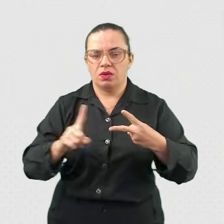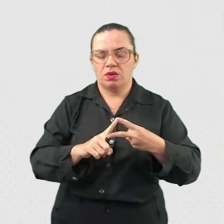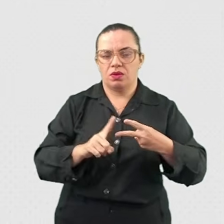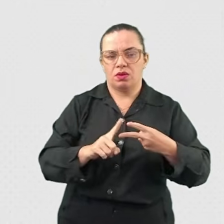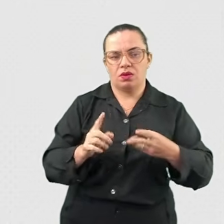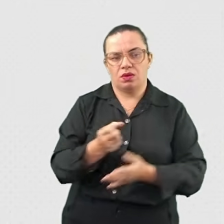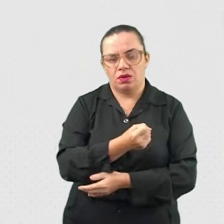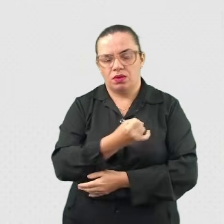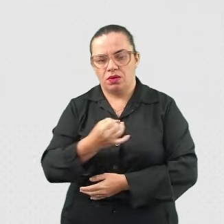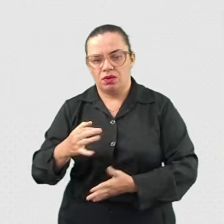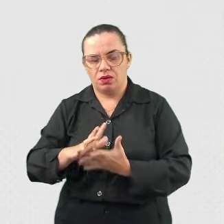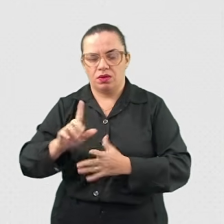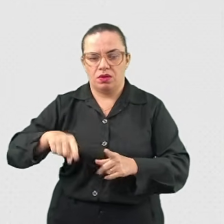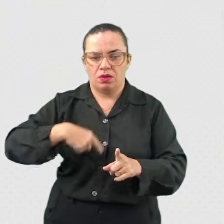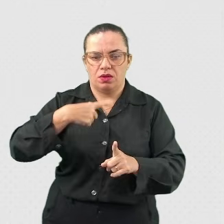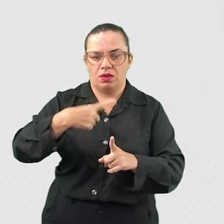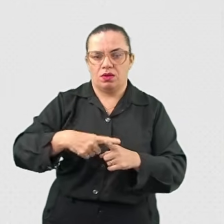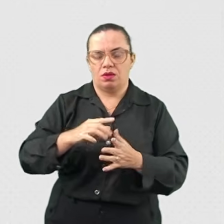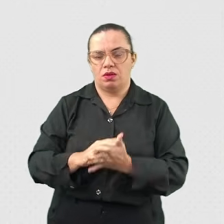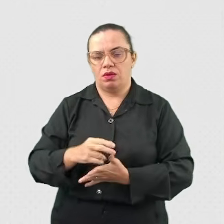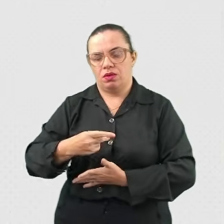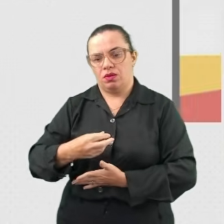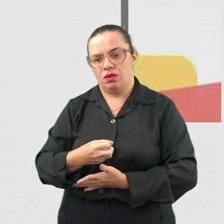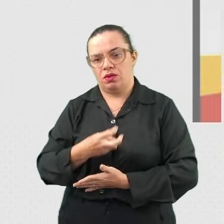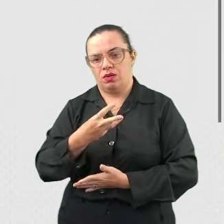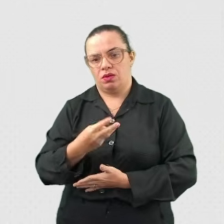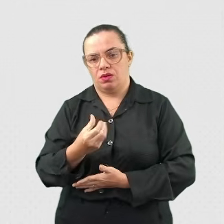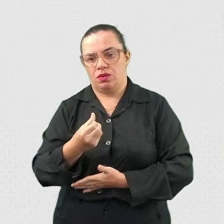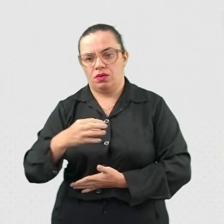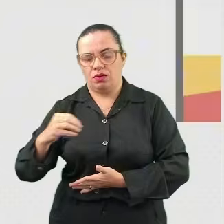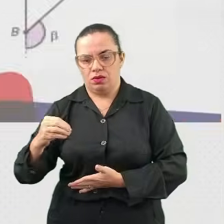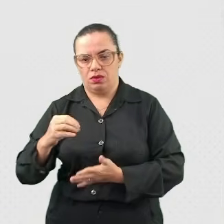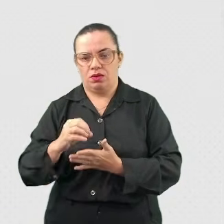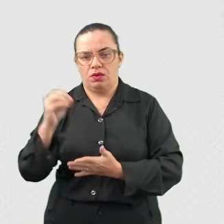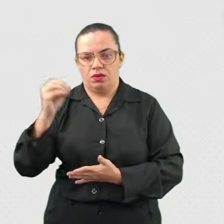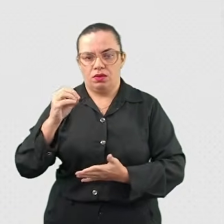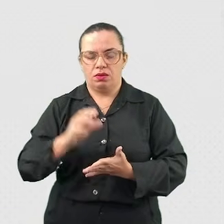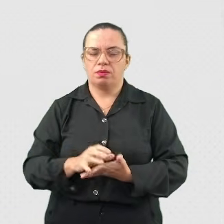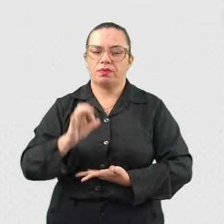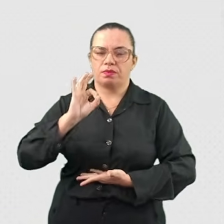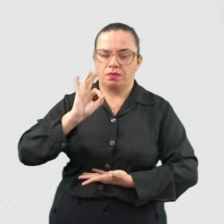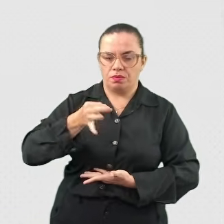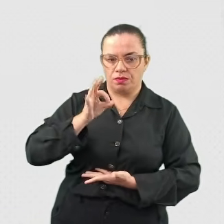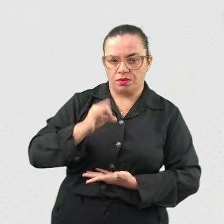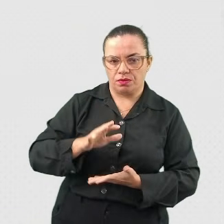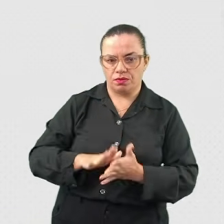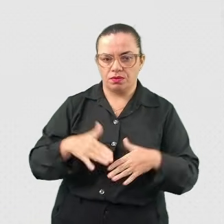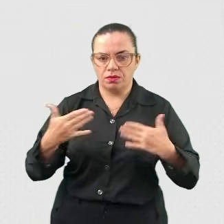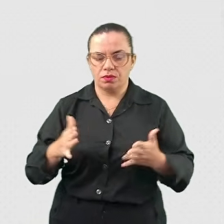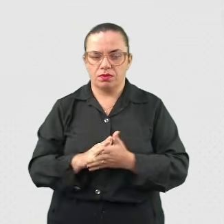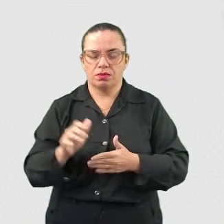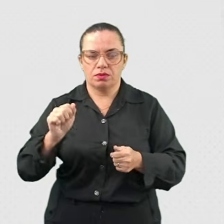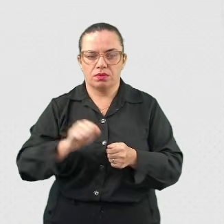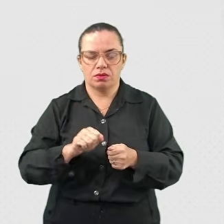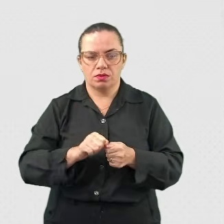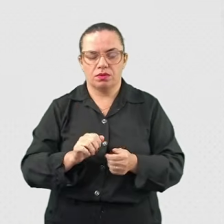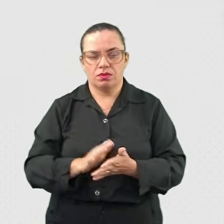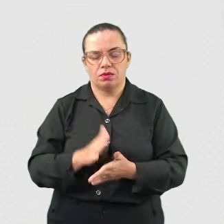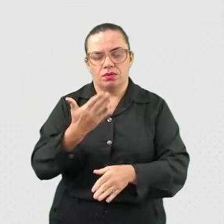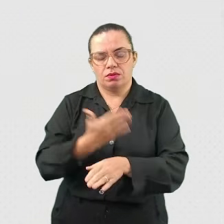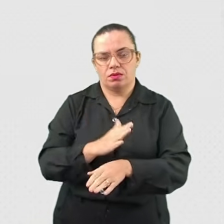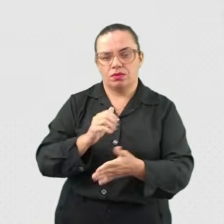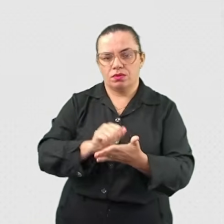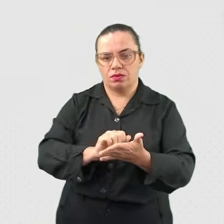seus ângulos internos, ele vai somar sempre 360. Certinho? Então vamos fazer aqui um exercício, ó.